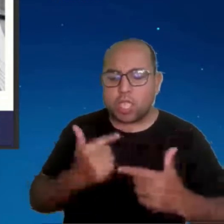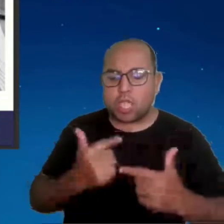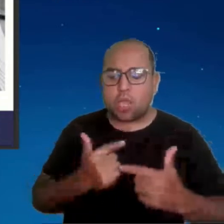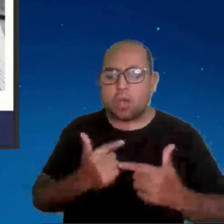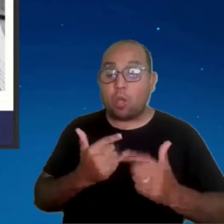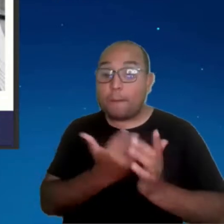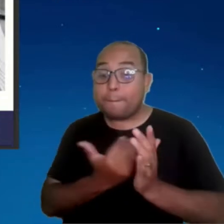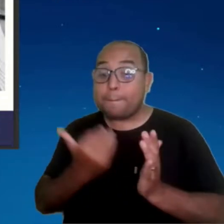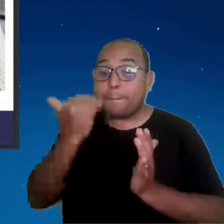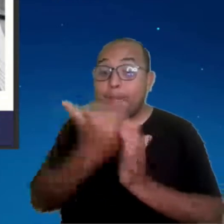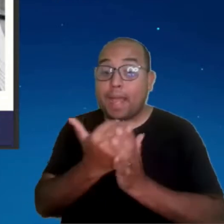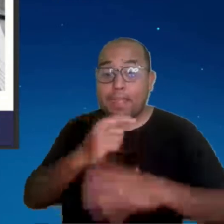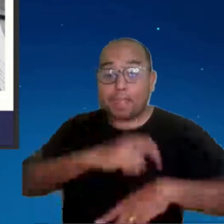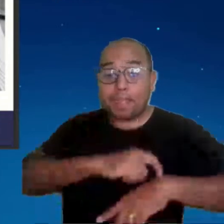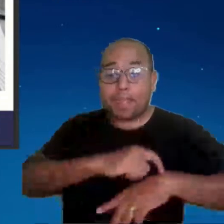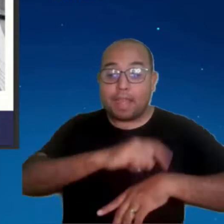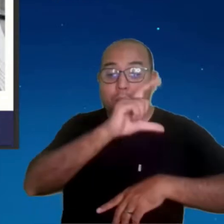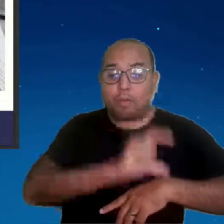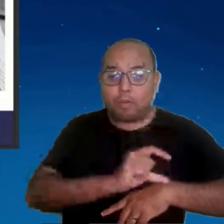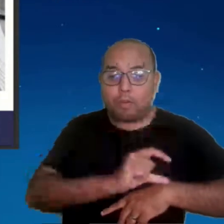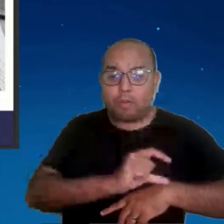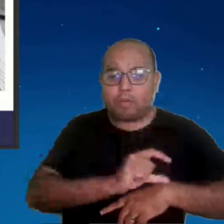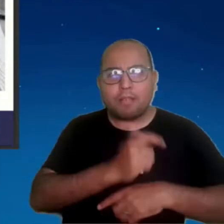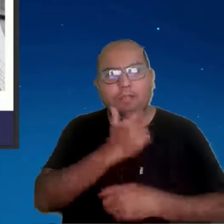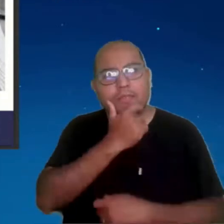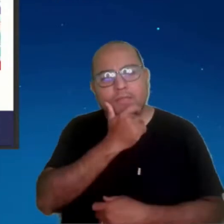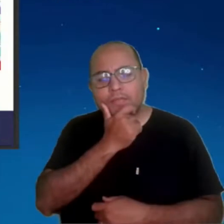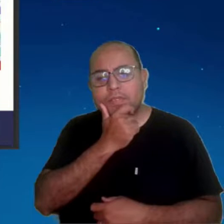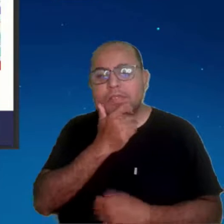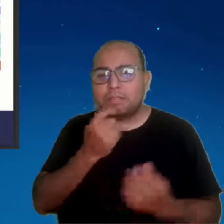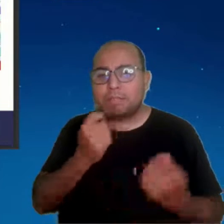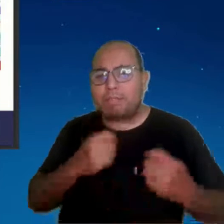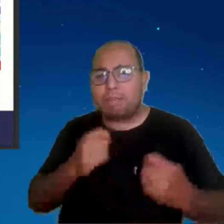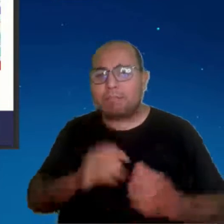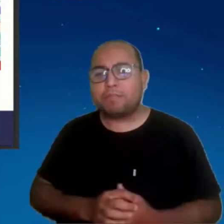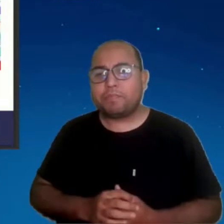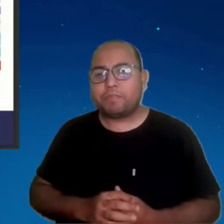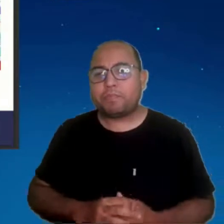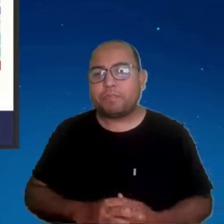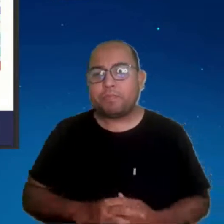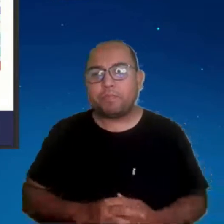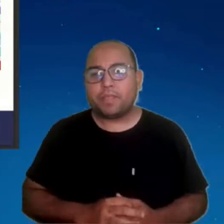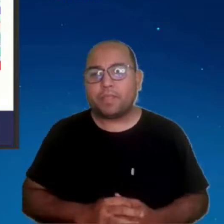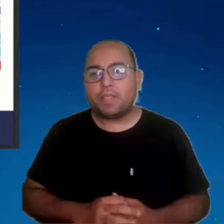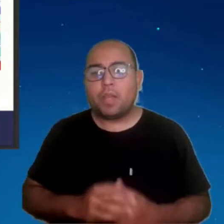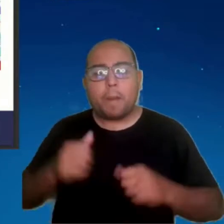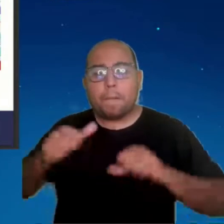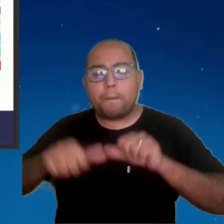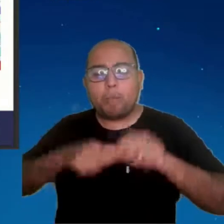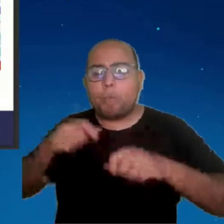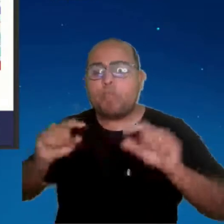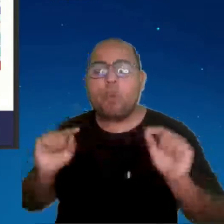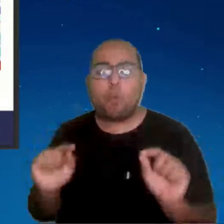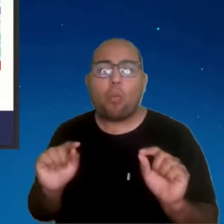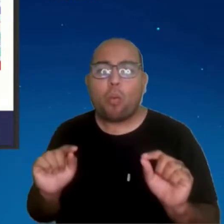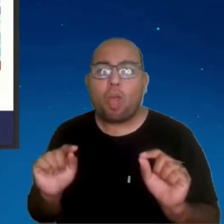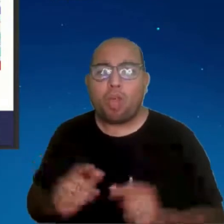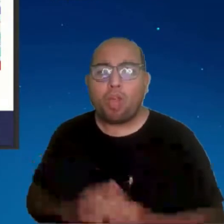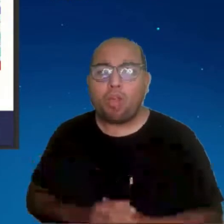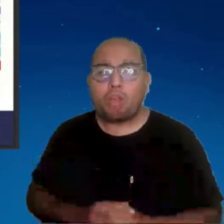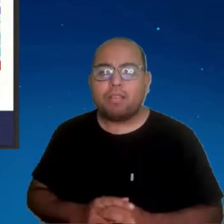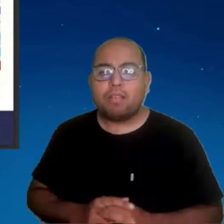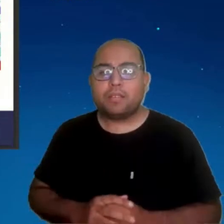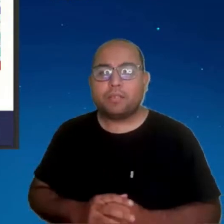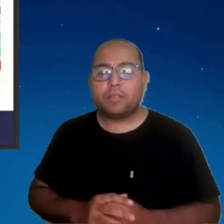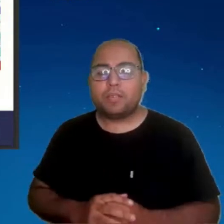Isso os C-Levels podem dar como exemplo. O que é necessário mudar? Então, vamos lá, né? Então, assim, eu